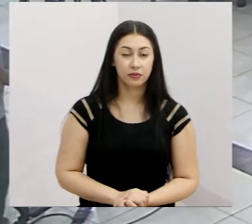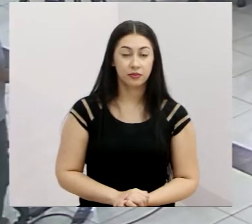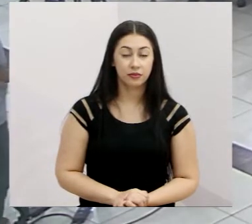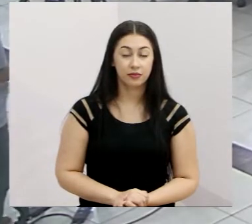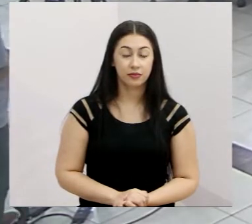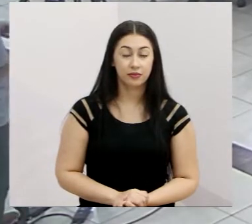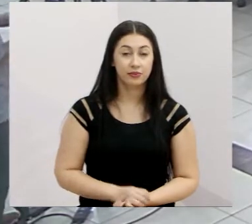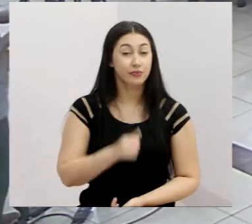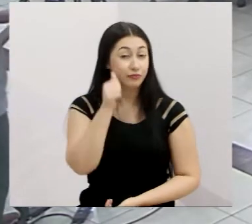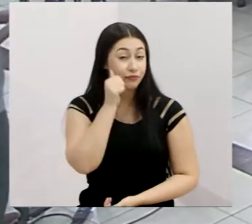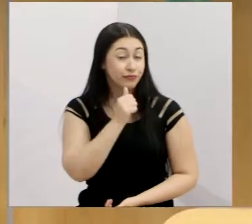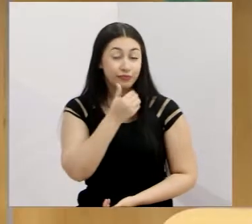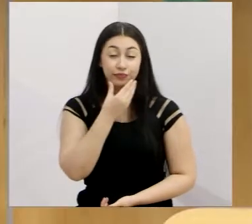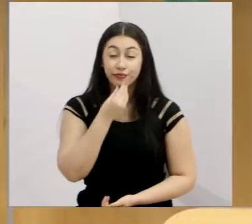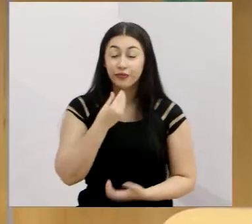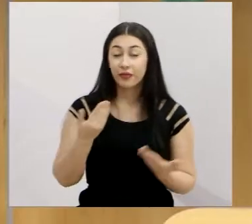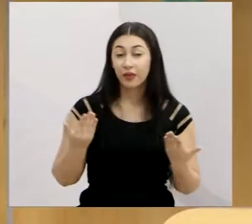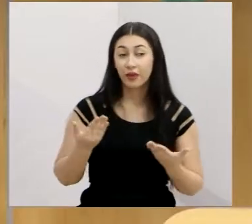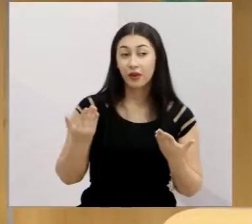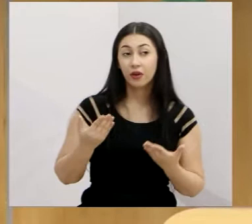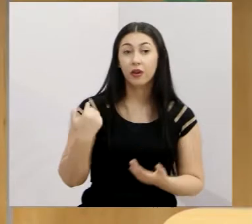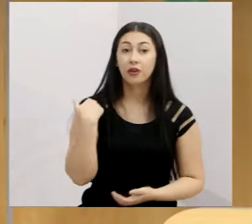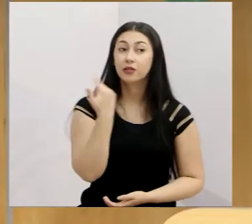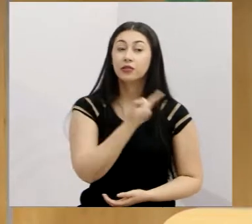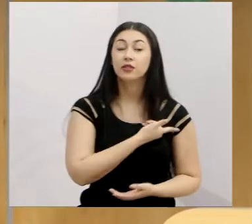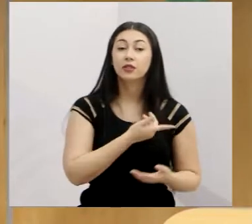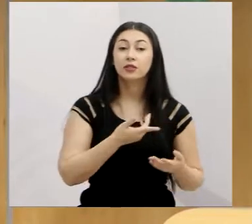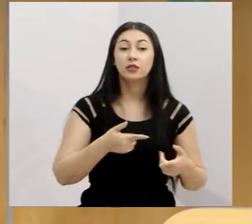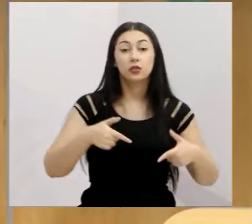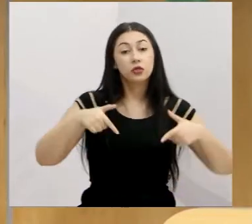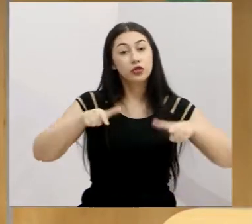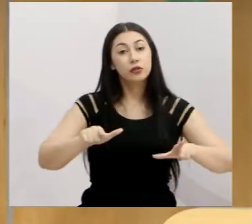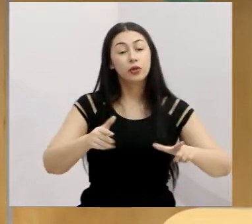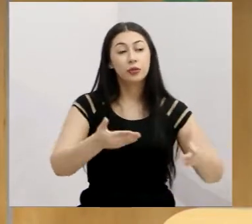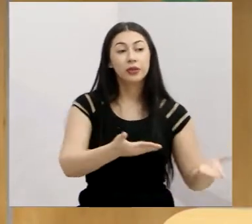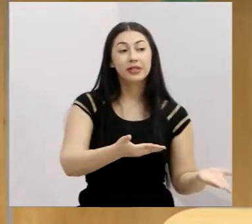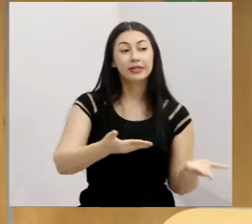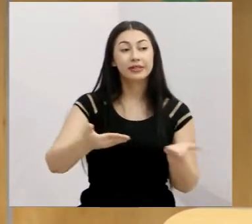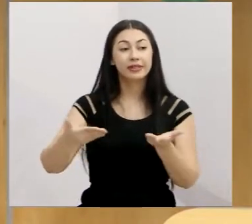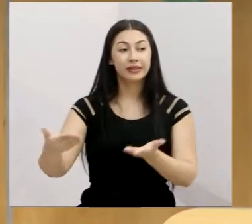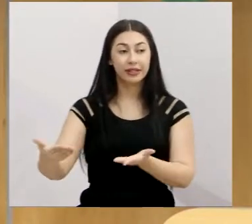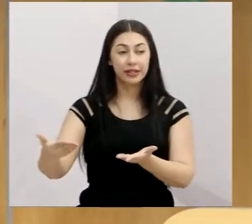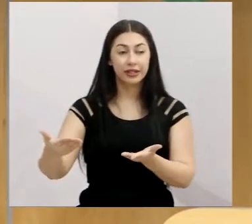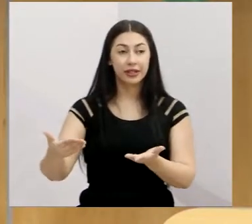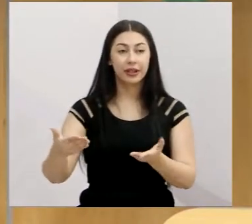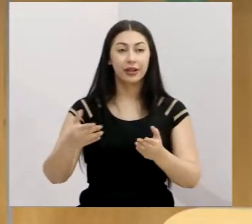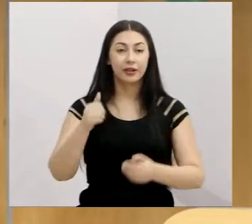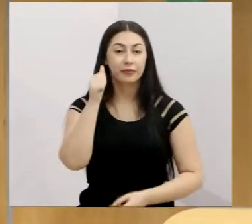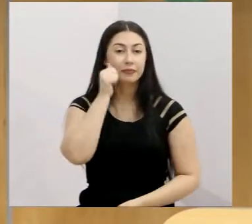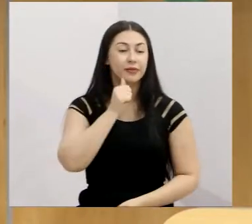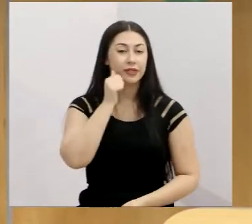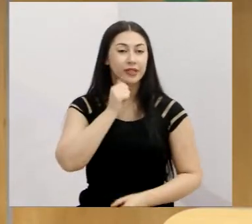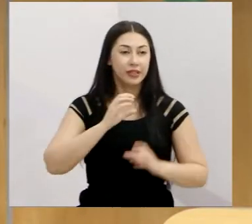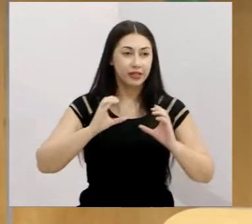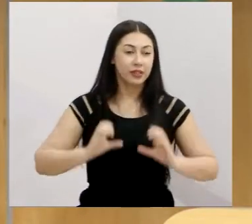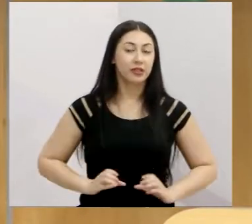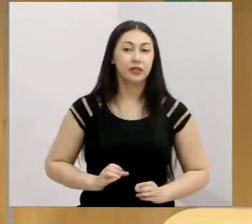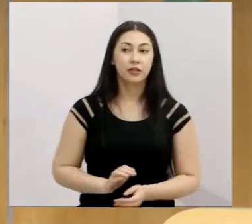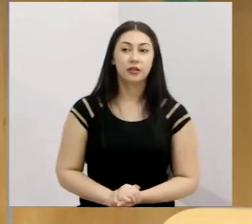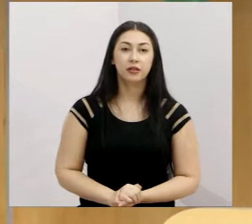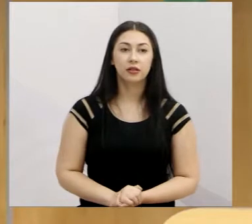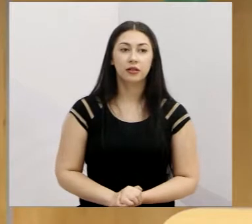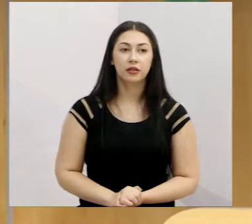senhoras e senhores neste momento então faremos a entrega do diploma mulher-cidadã 2020 o